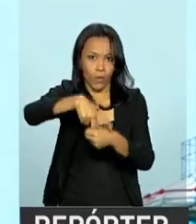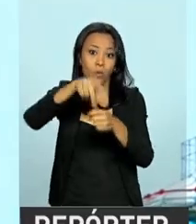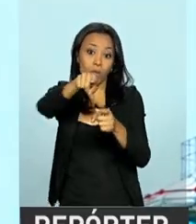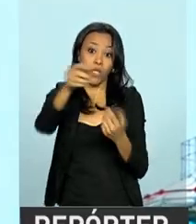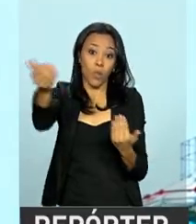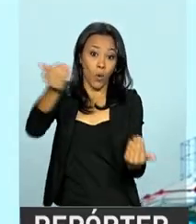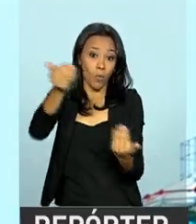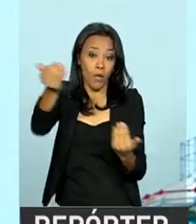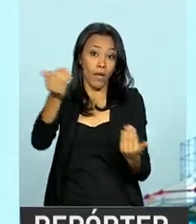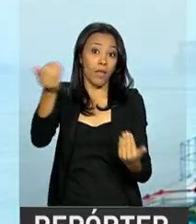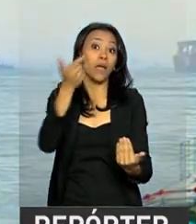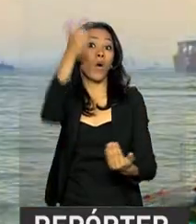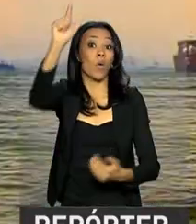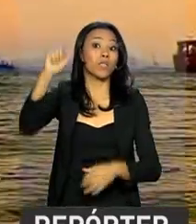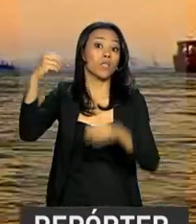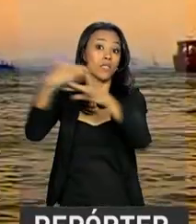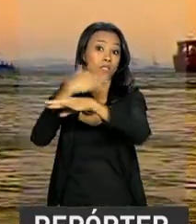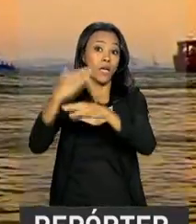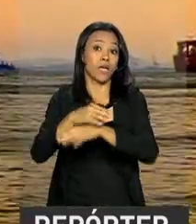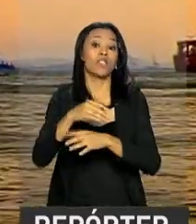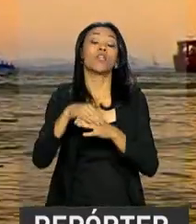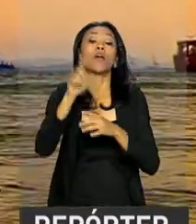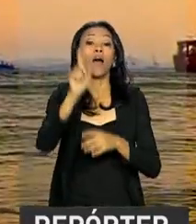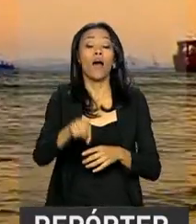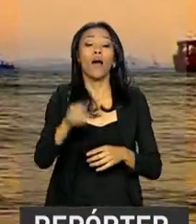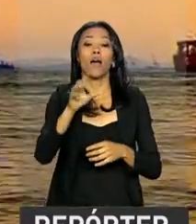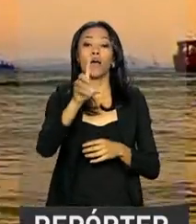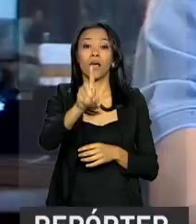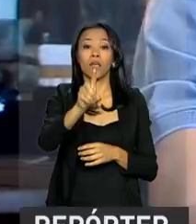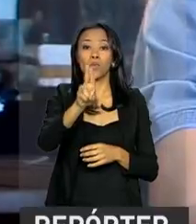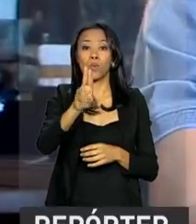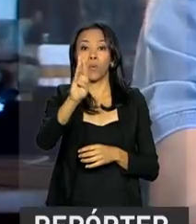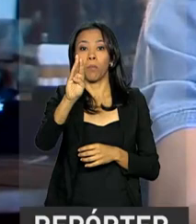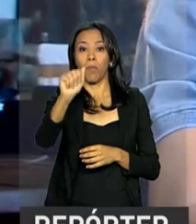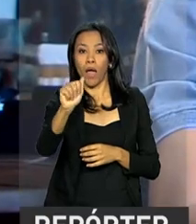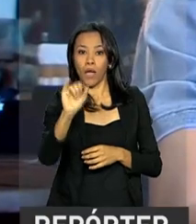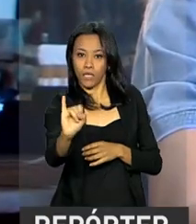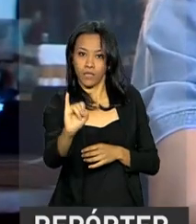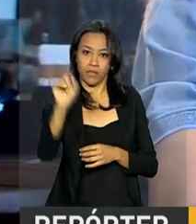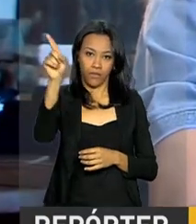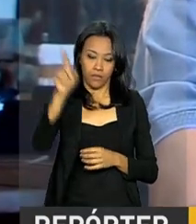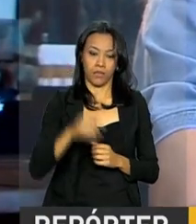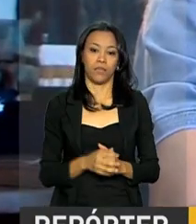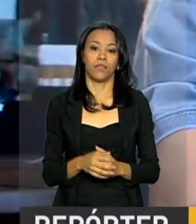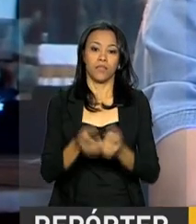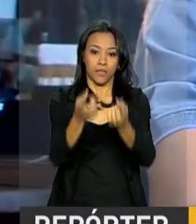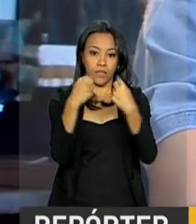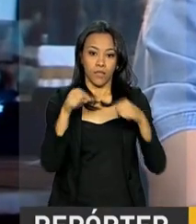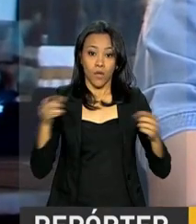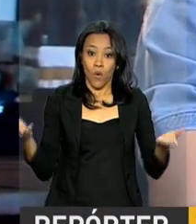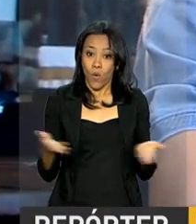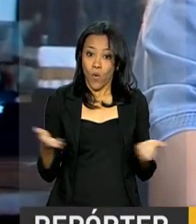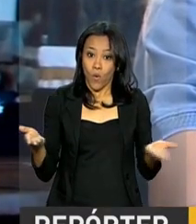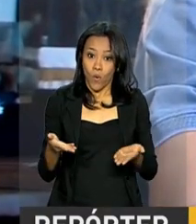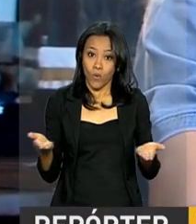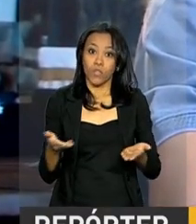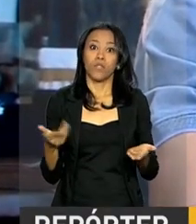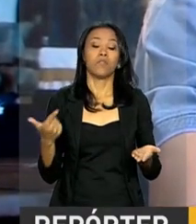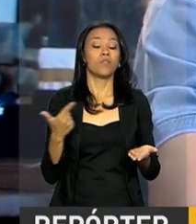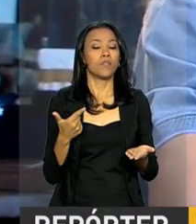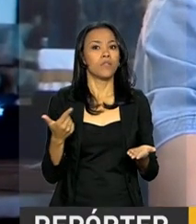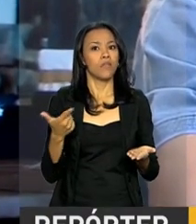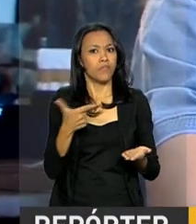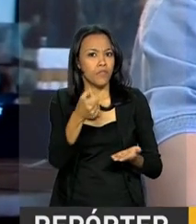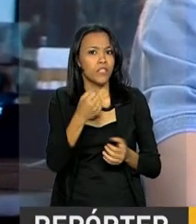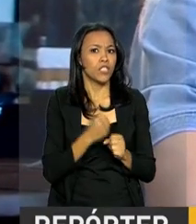a Dubai, no Oriente Médio, também rica nesse produto. A gente viveu uma época de ouro, né? Durante 20 anos,